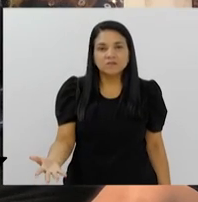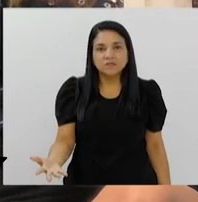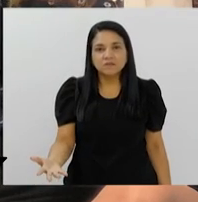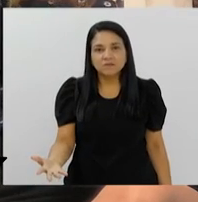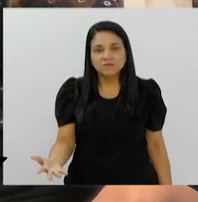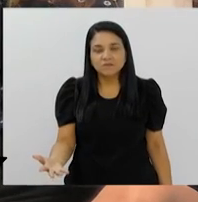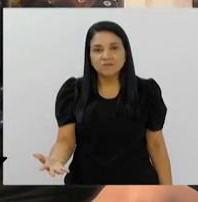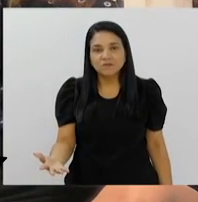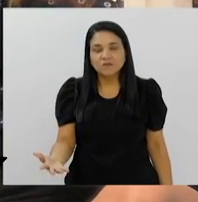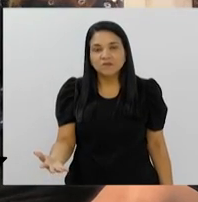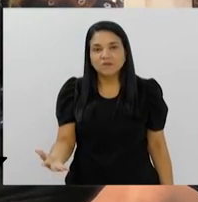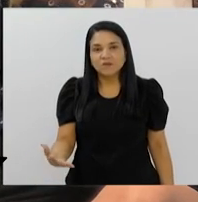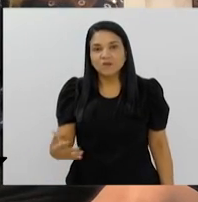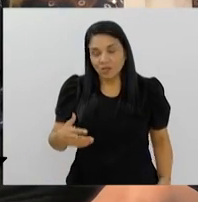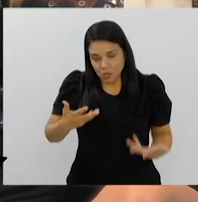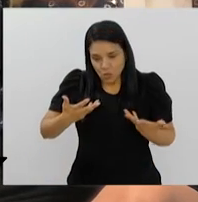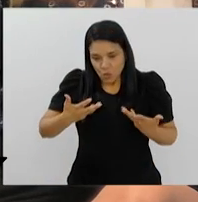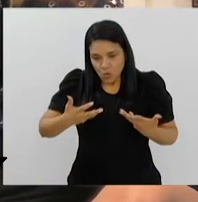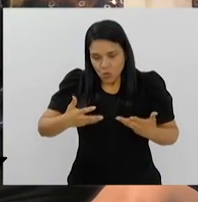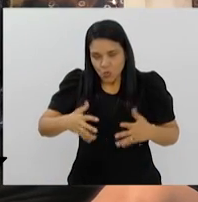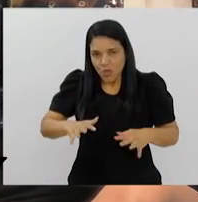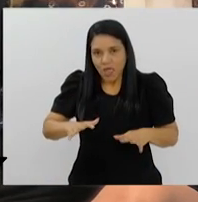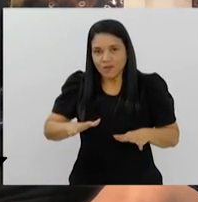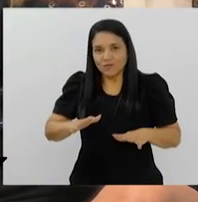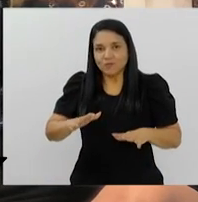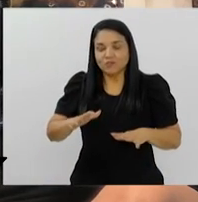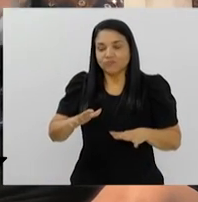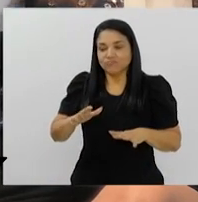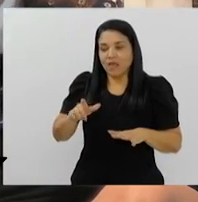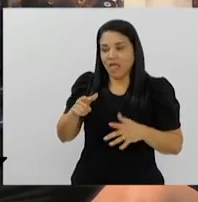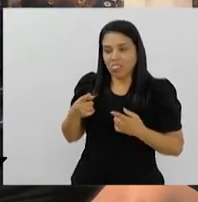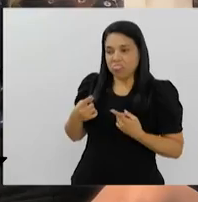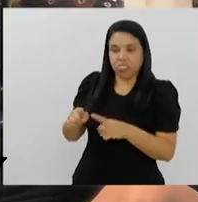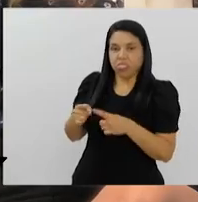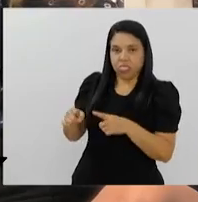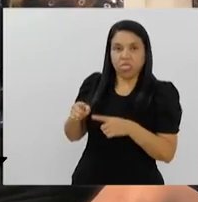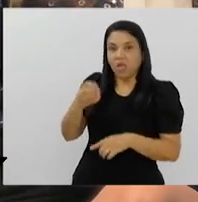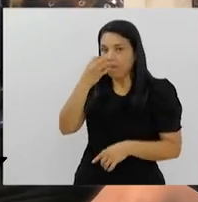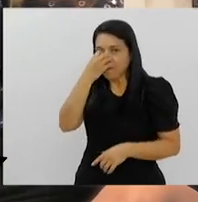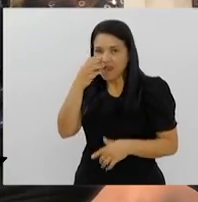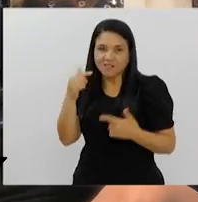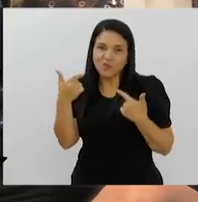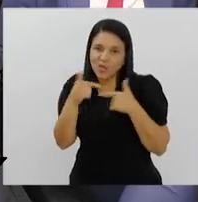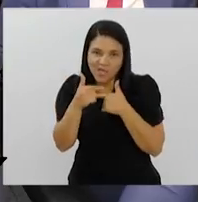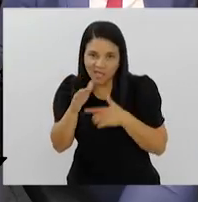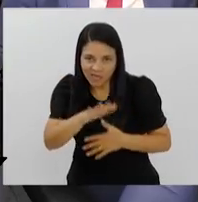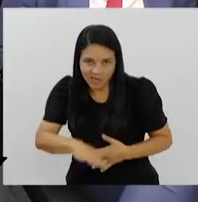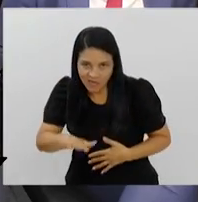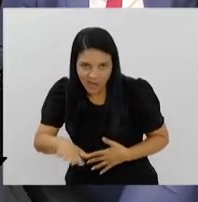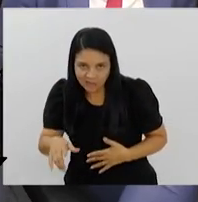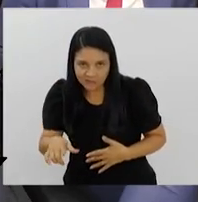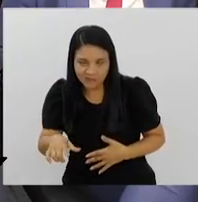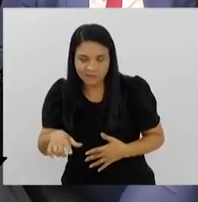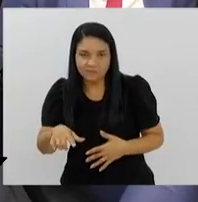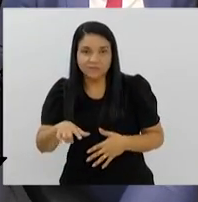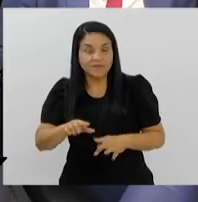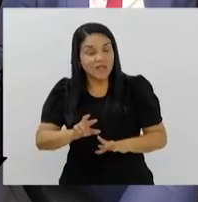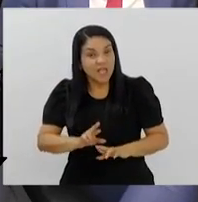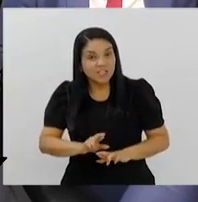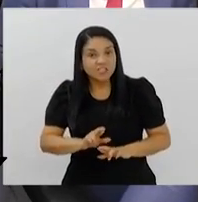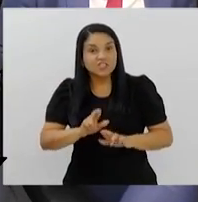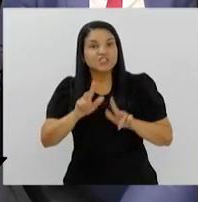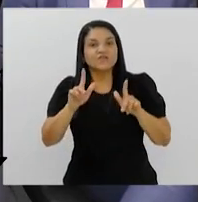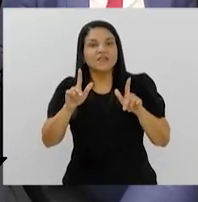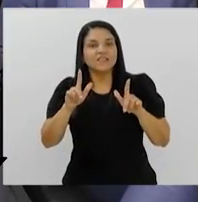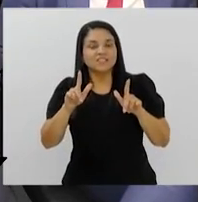condição do nosso Nobre palhaço que de fato quando vai fazer rir as crianças e é claro que isso aqui não é eh é para